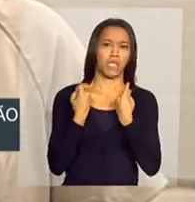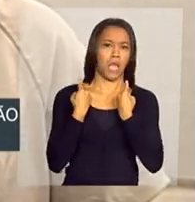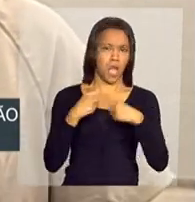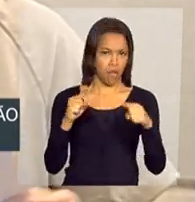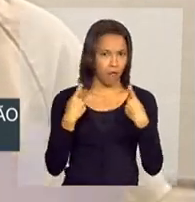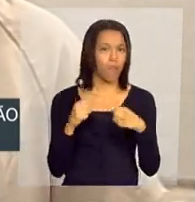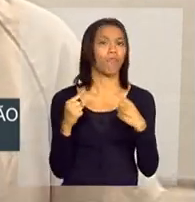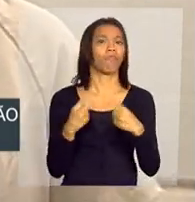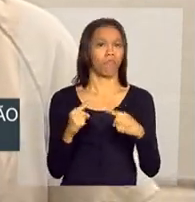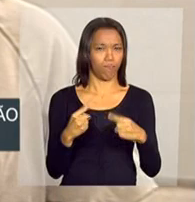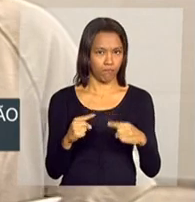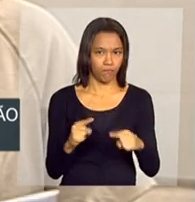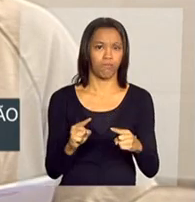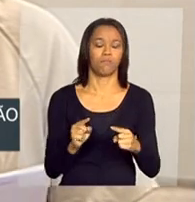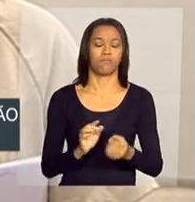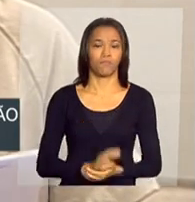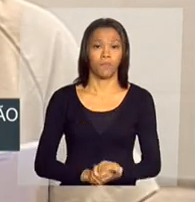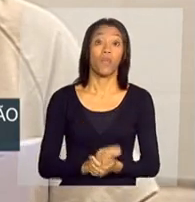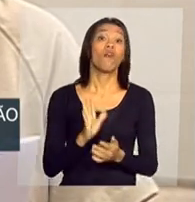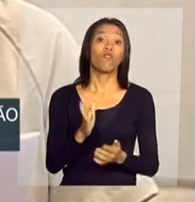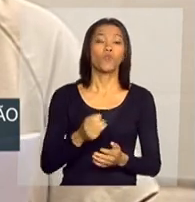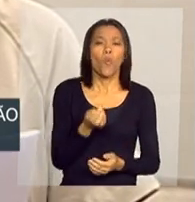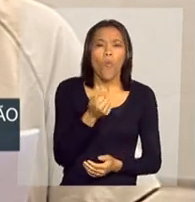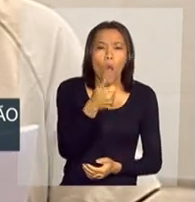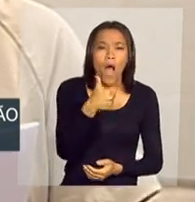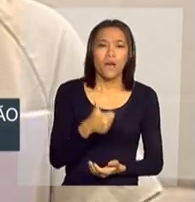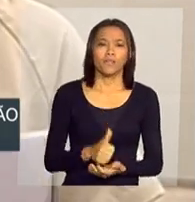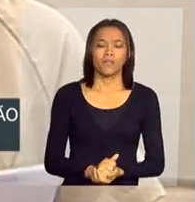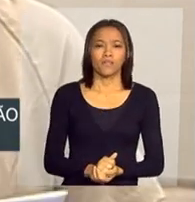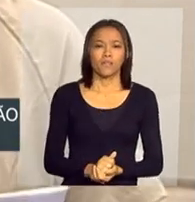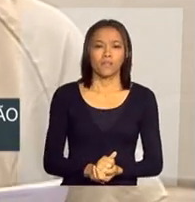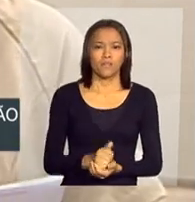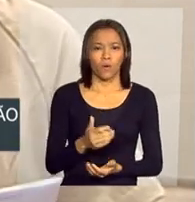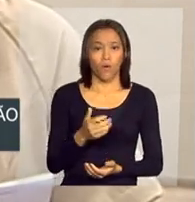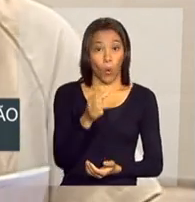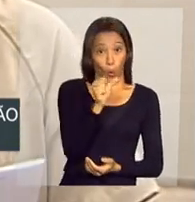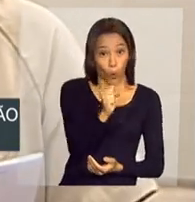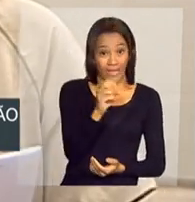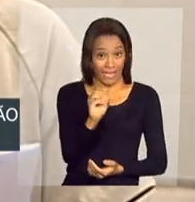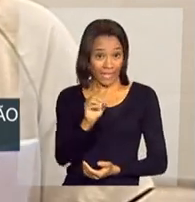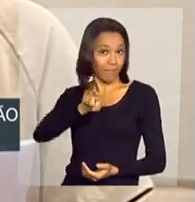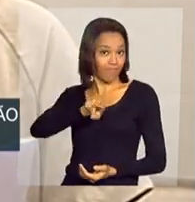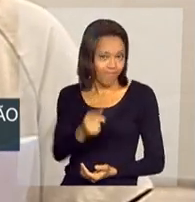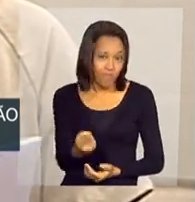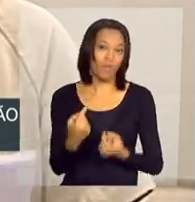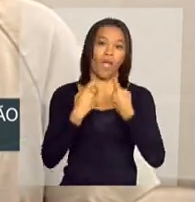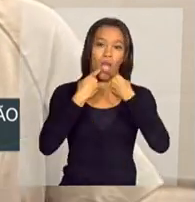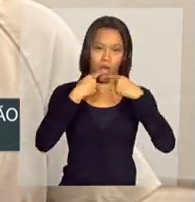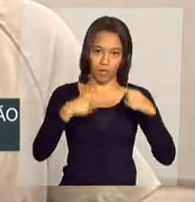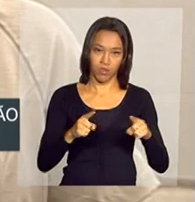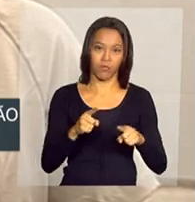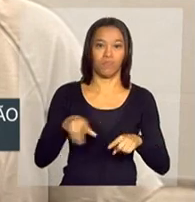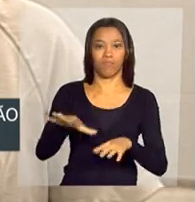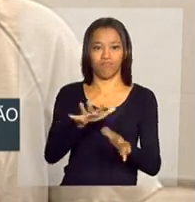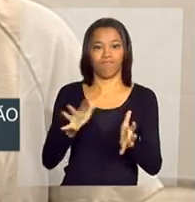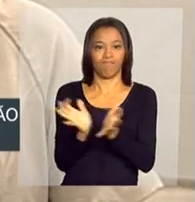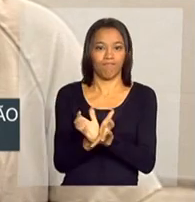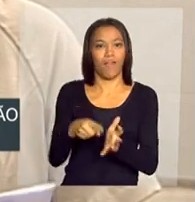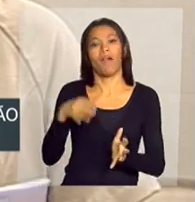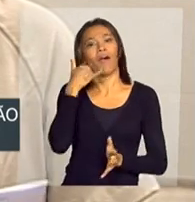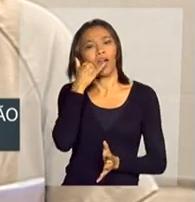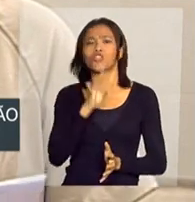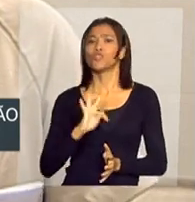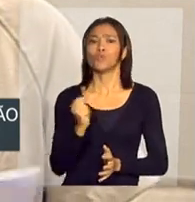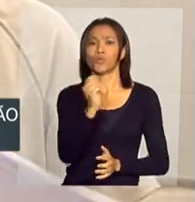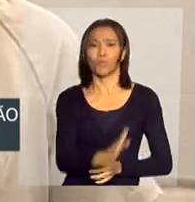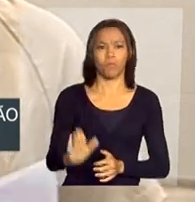maior número de reclamações foram quase eh foram cerca de 880.000 reclamações nos propões de todo o